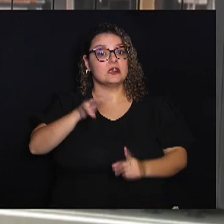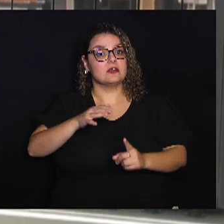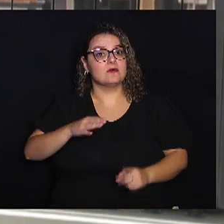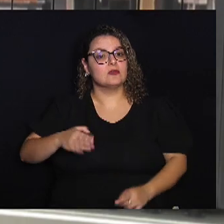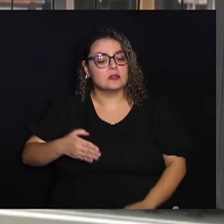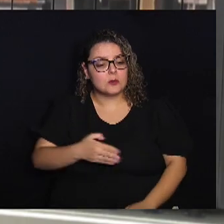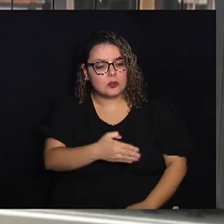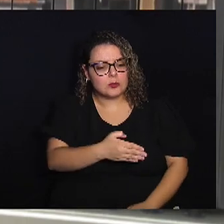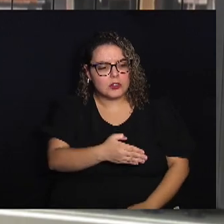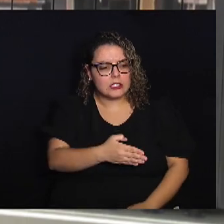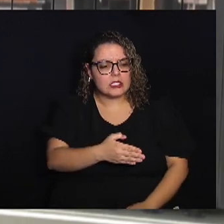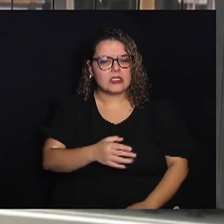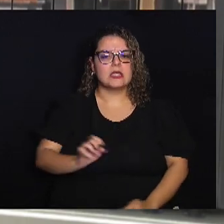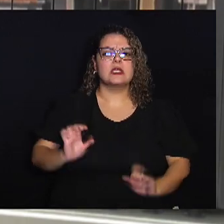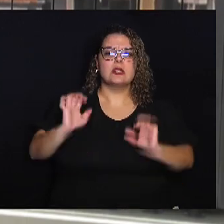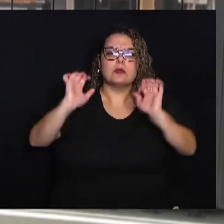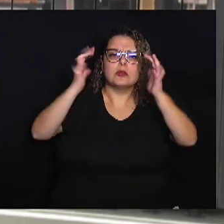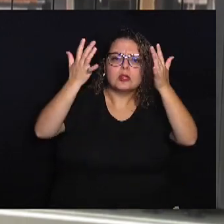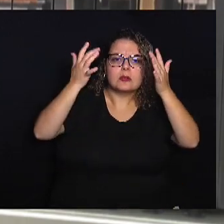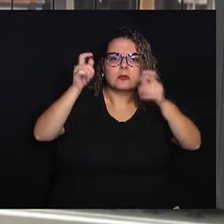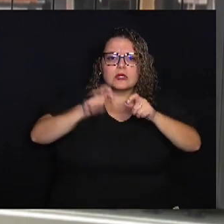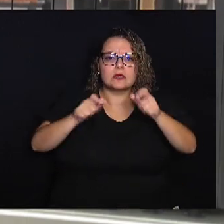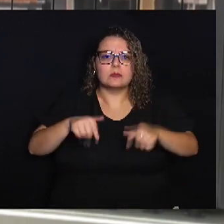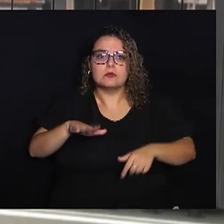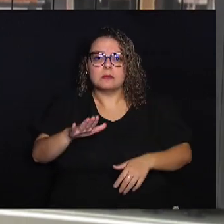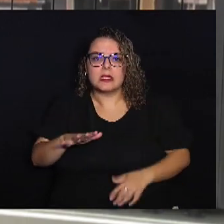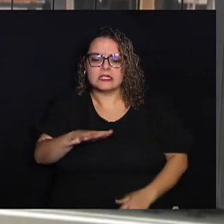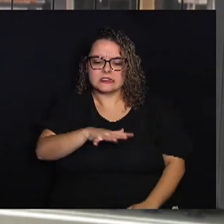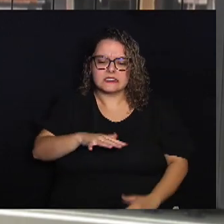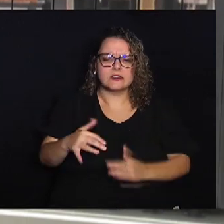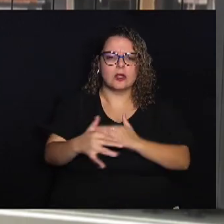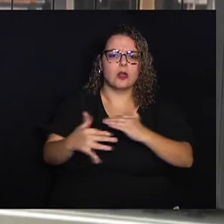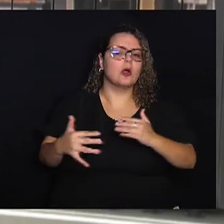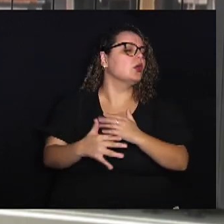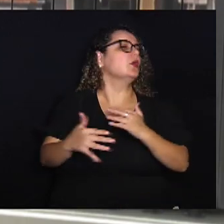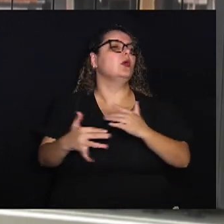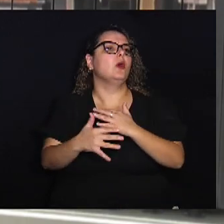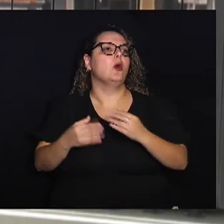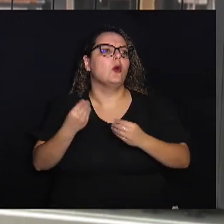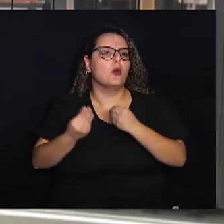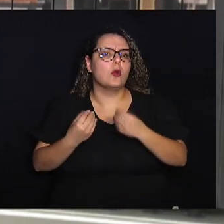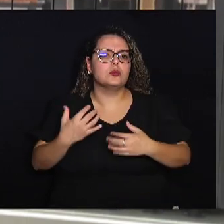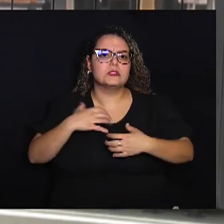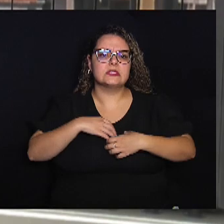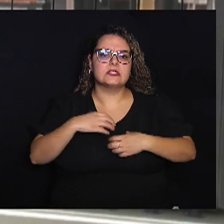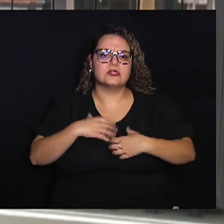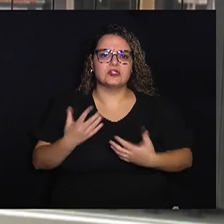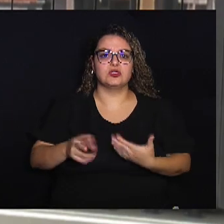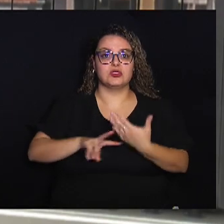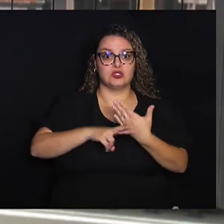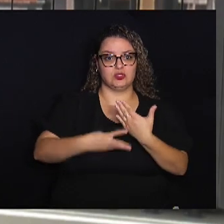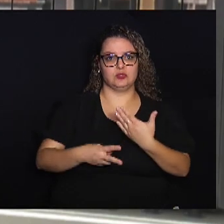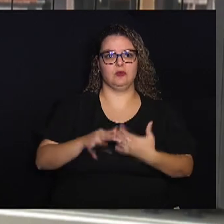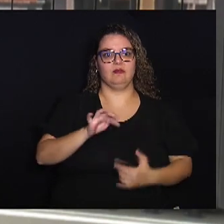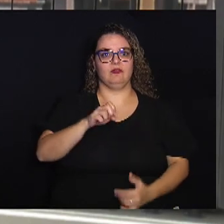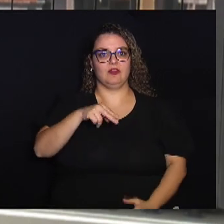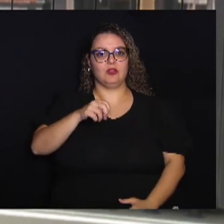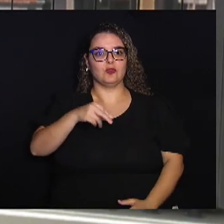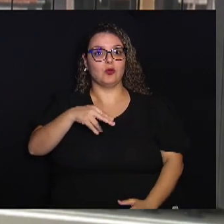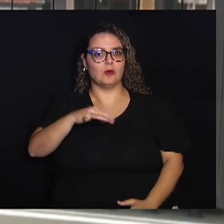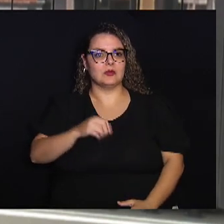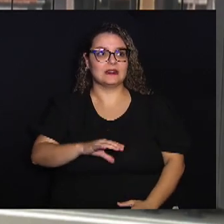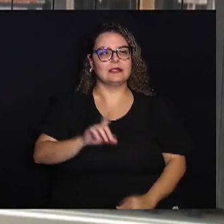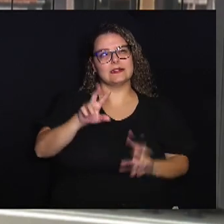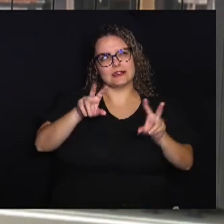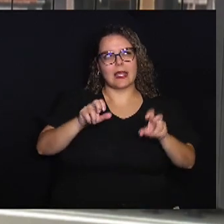para o clima, para as pessoas que estão mais nas áreas urbanas, como é que elas podem sentir o efeito desse fenômeno, dessa